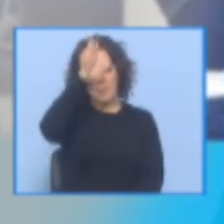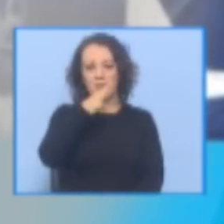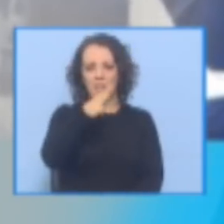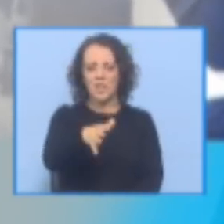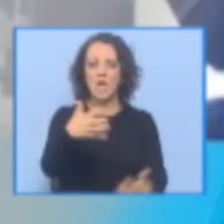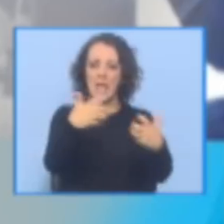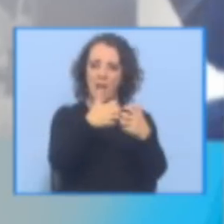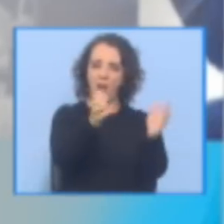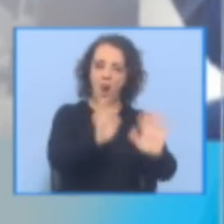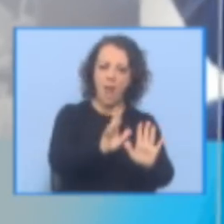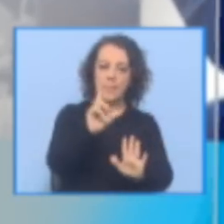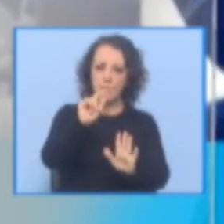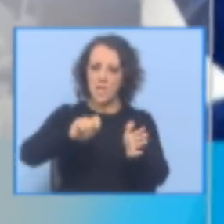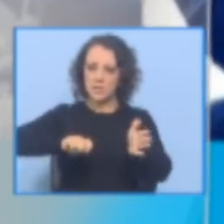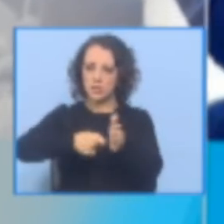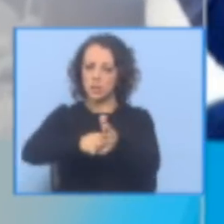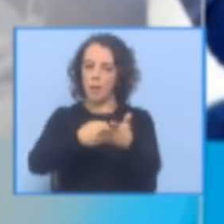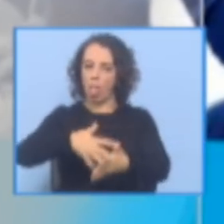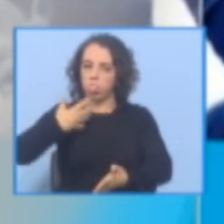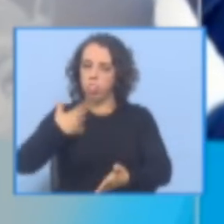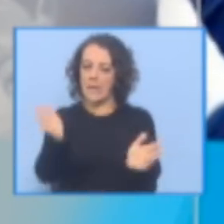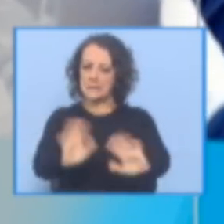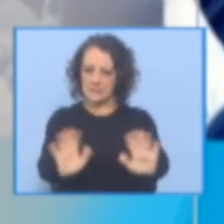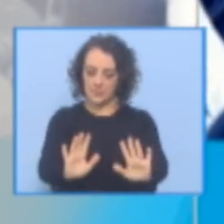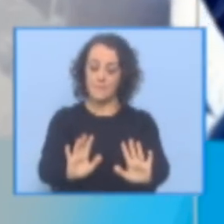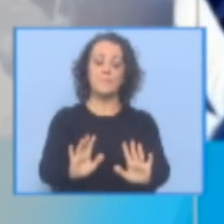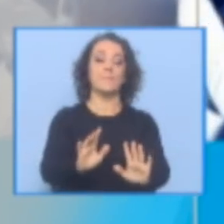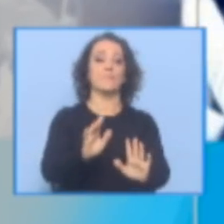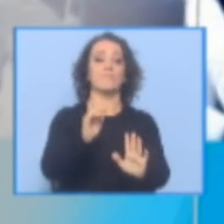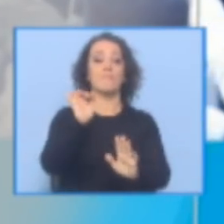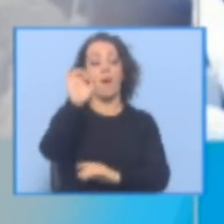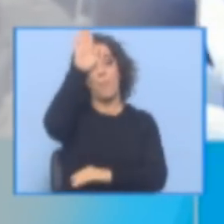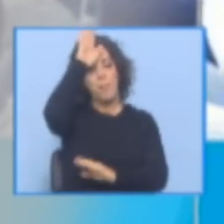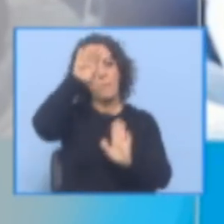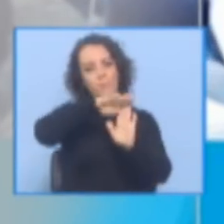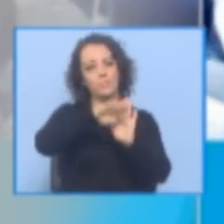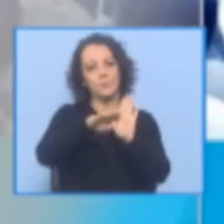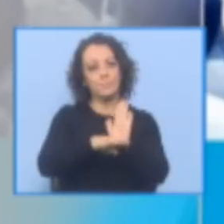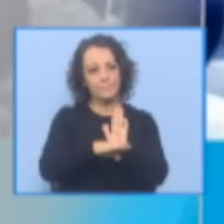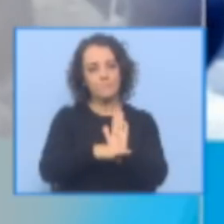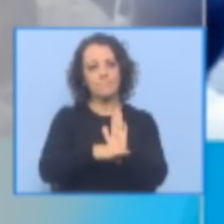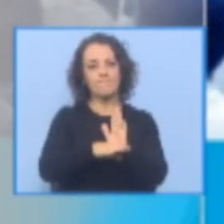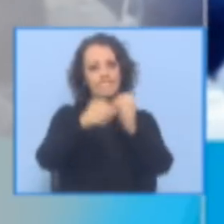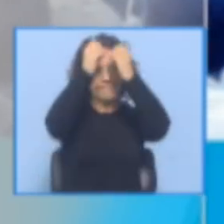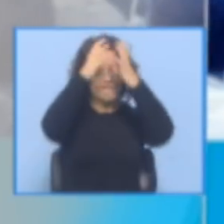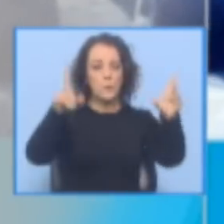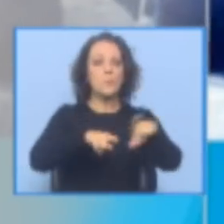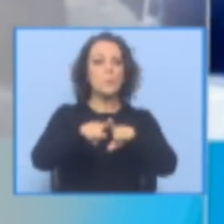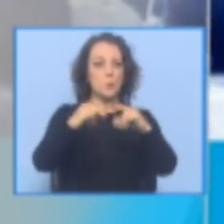nem há estratégia do medo. Olhando aqui a proposta e os desafios que o Papa faz, pensei mais na política internacional